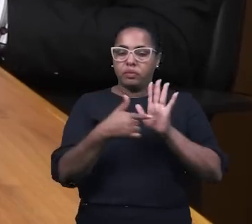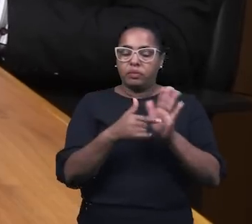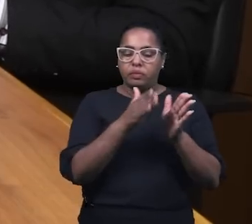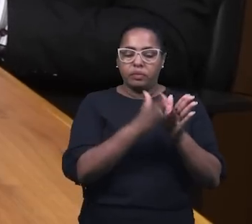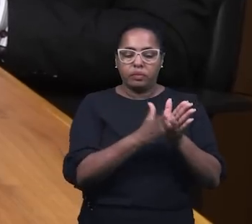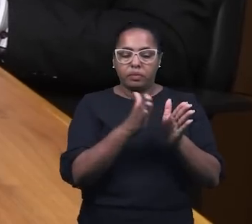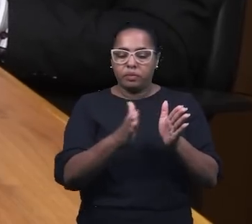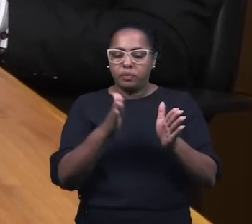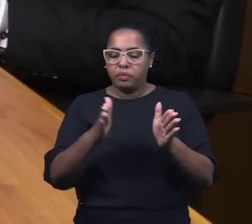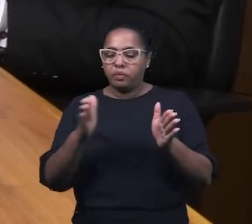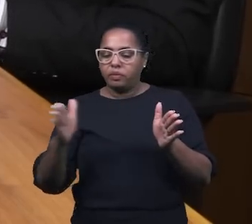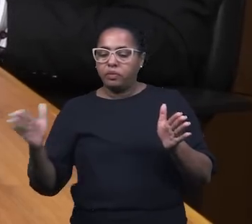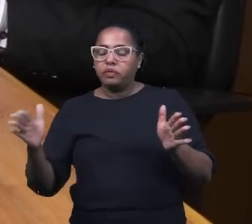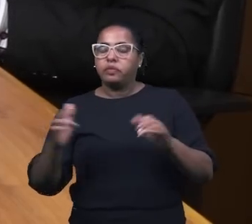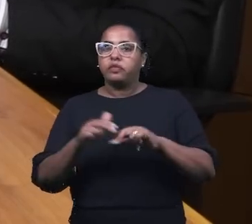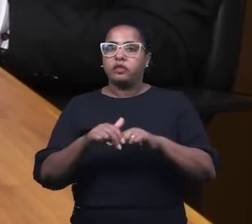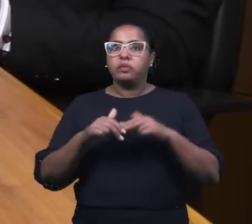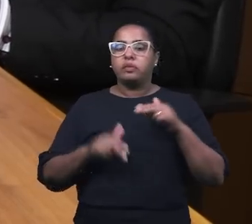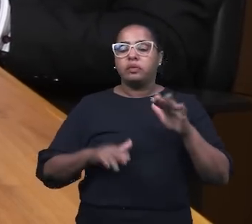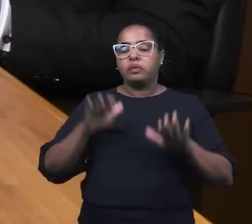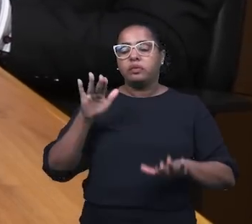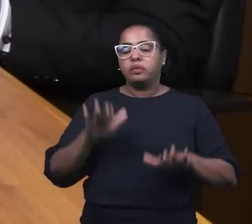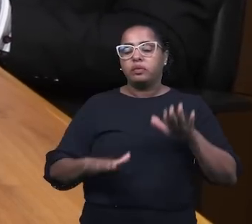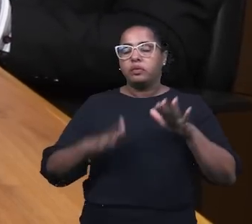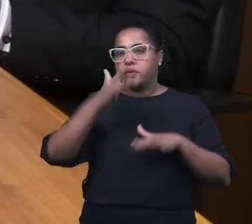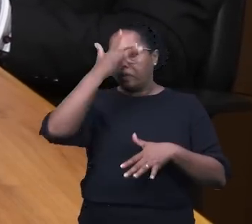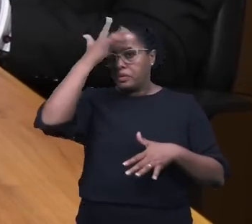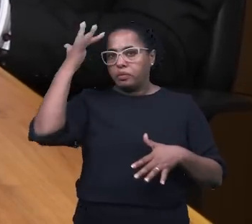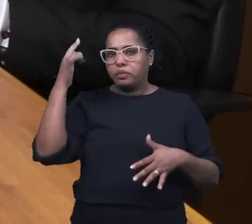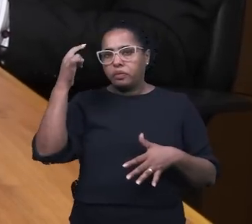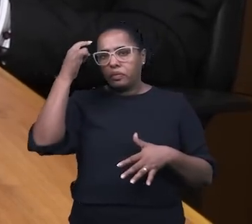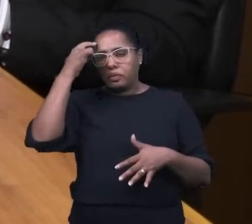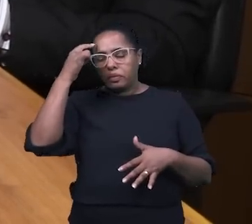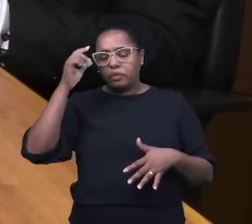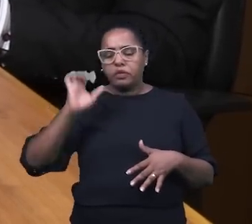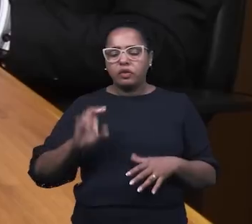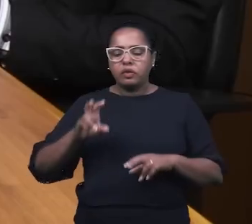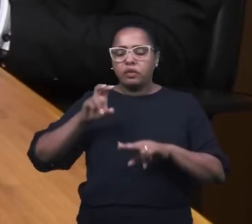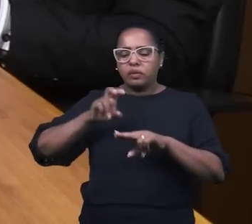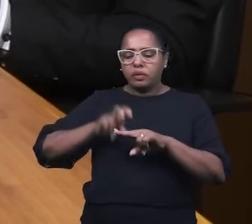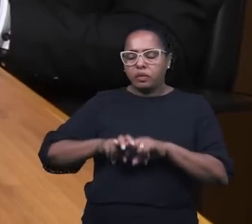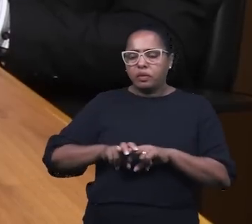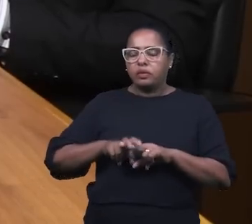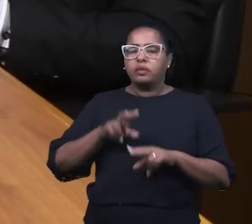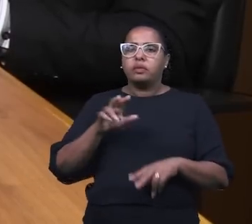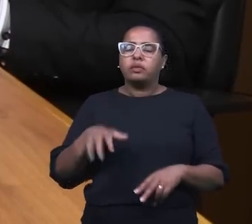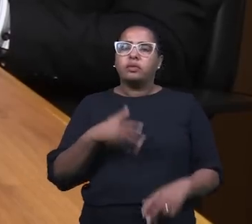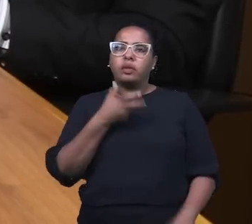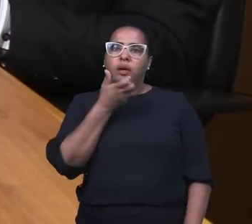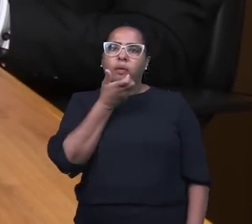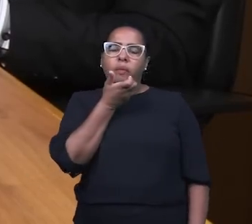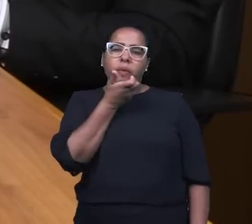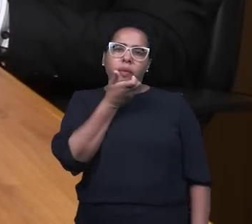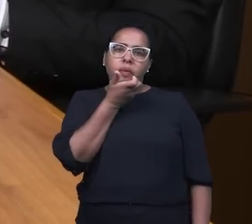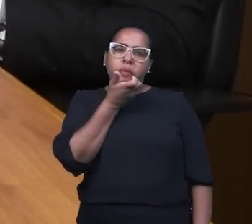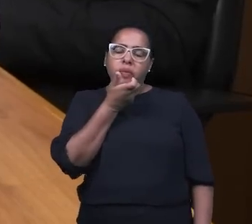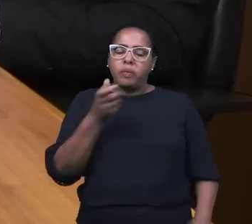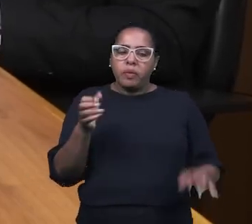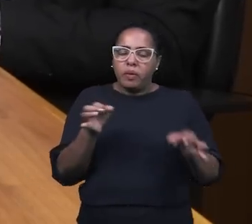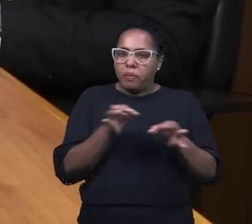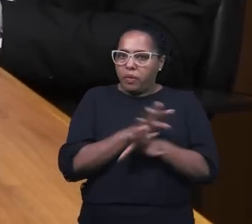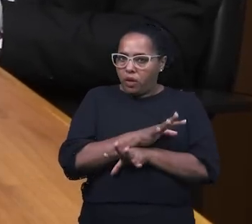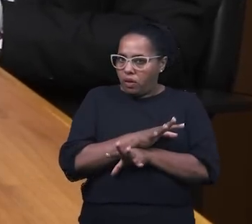passo a passo, porque às vezes as pessoas pensam que é só sentar numa cadeira, pôr o microfone na boca, ligar um